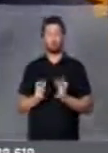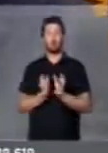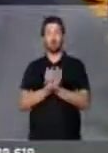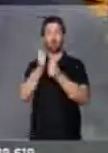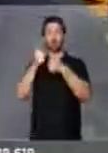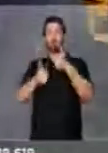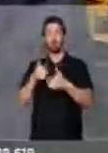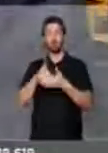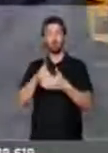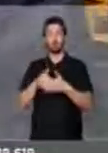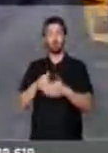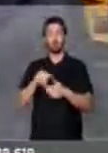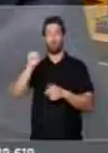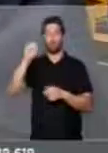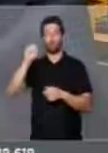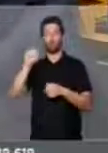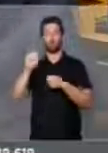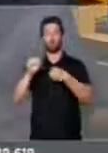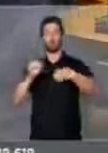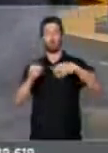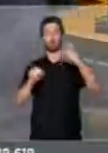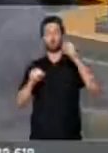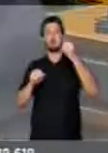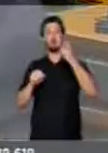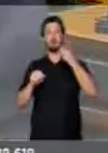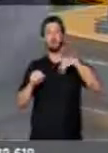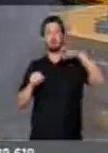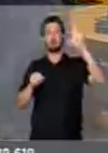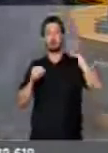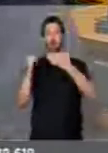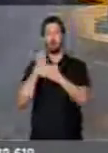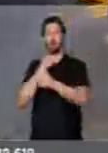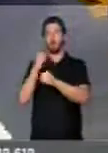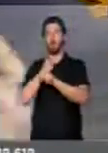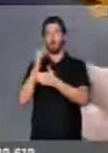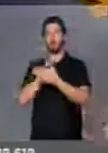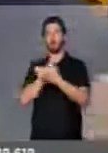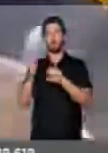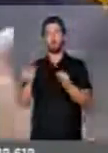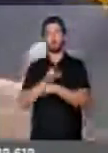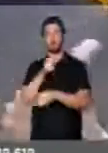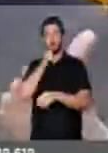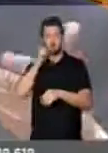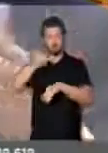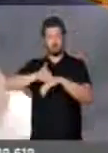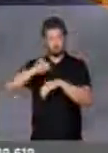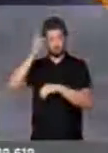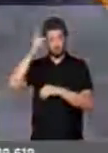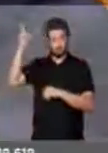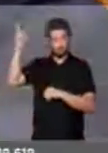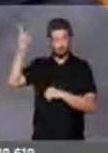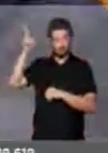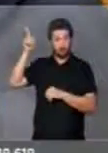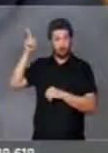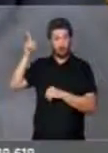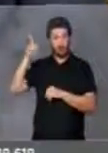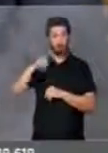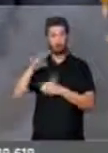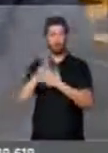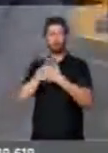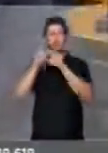Mundo era para custar 8, custou mais de 30. As obras até hoje não foram concluídas. Em São Paulo, na capital, estão lá ainda esqueletos